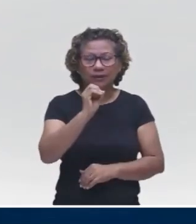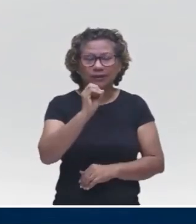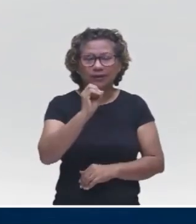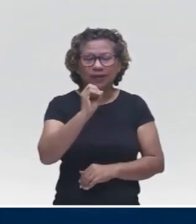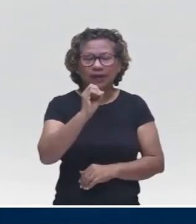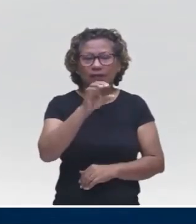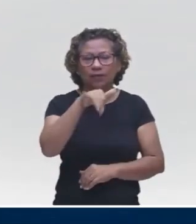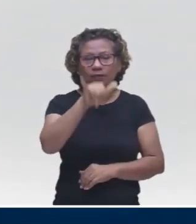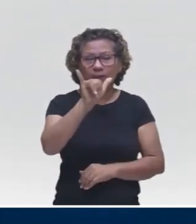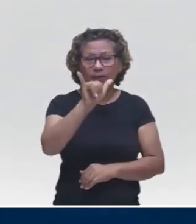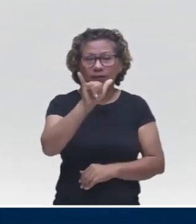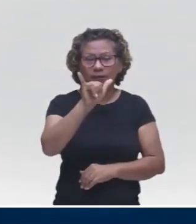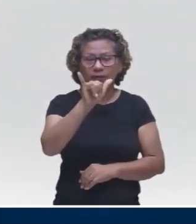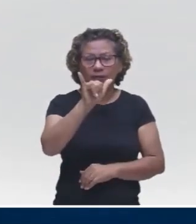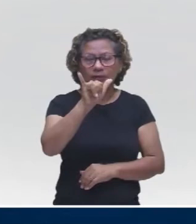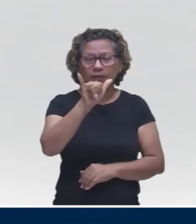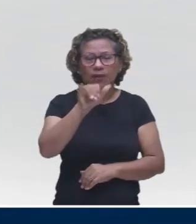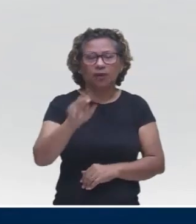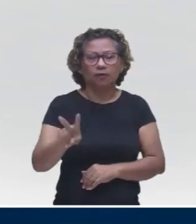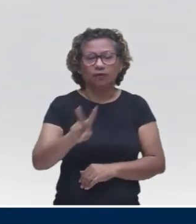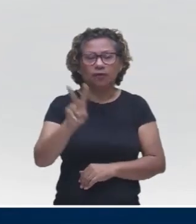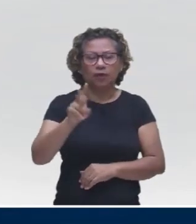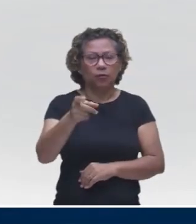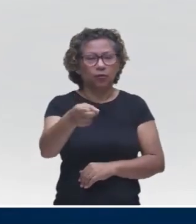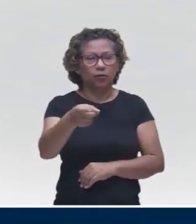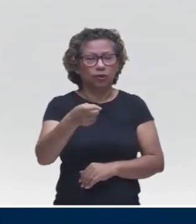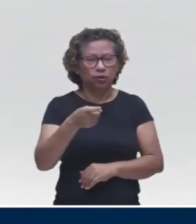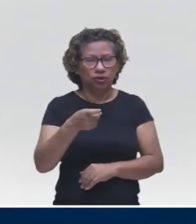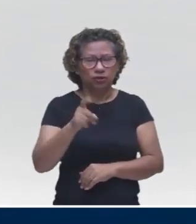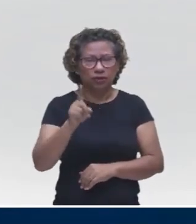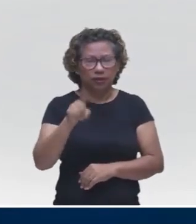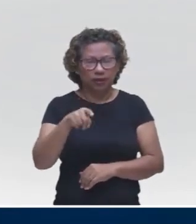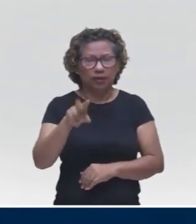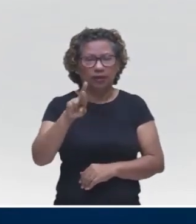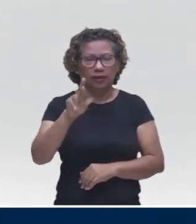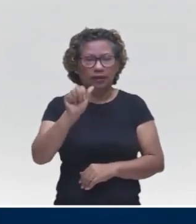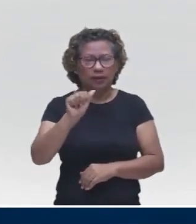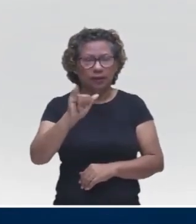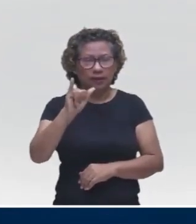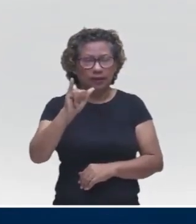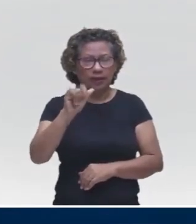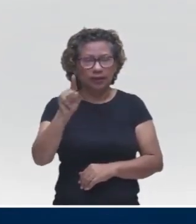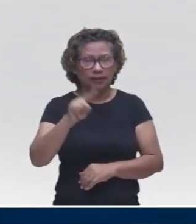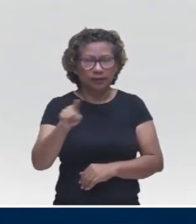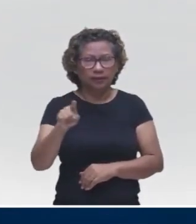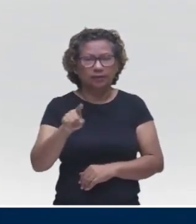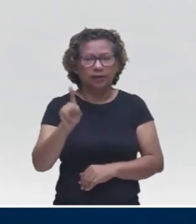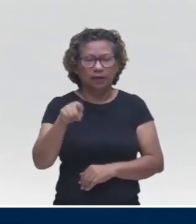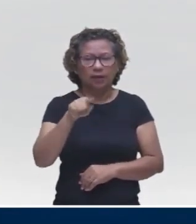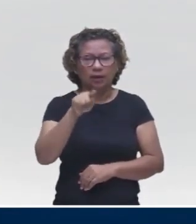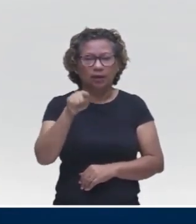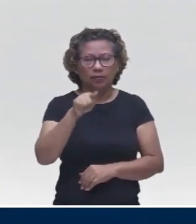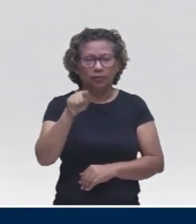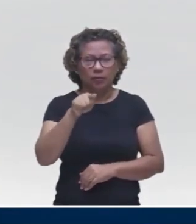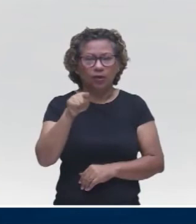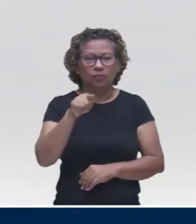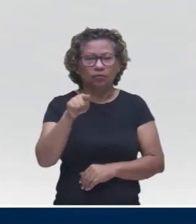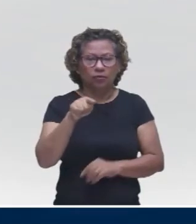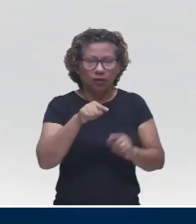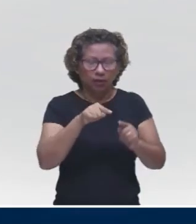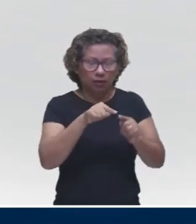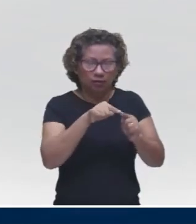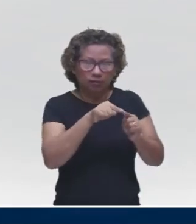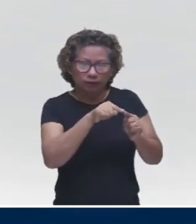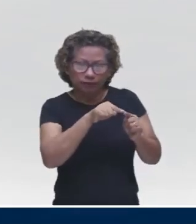E o valor de x, que nós chamamos de raiz, é justamente o ponto, né, em que a reta está interceptando o eixo